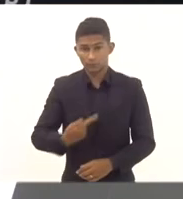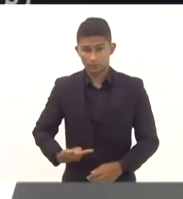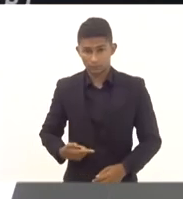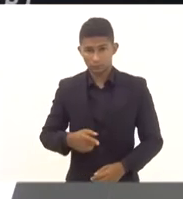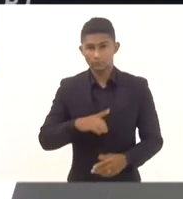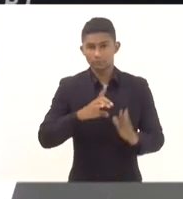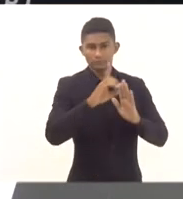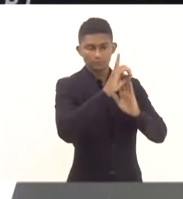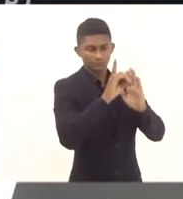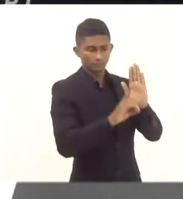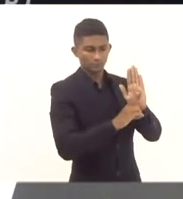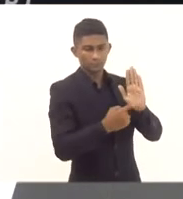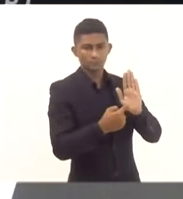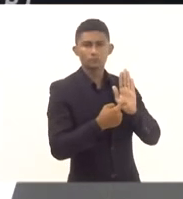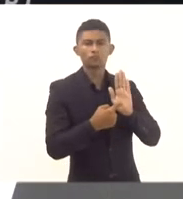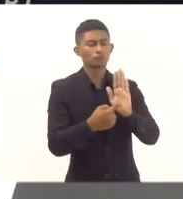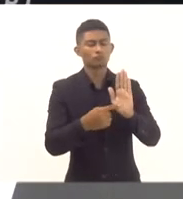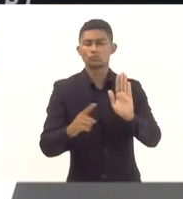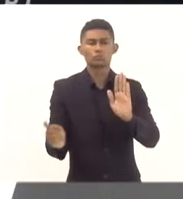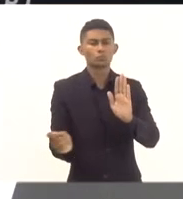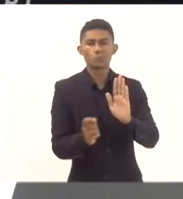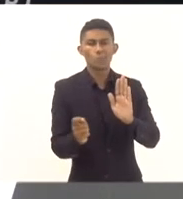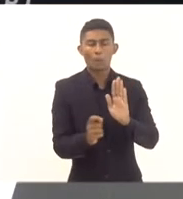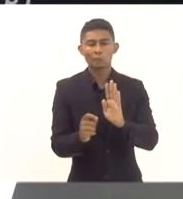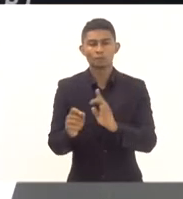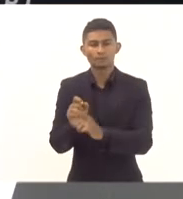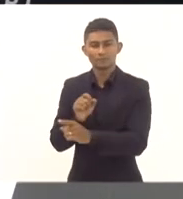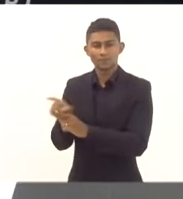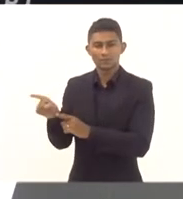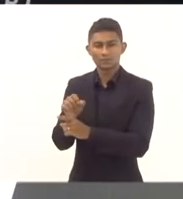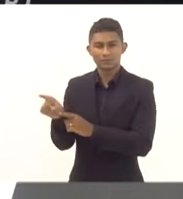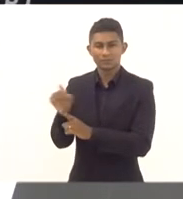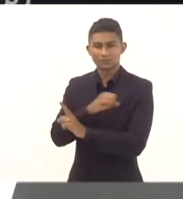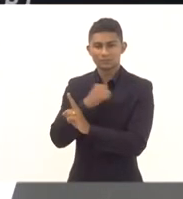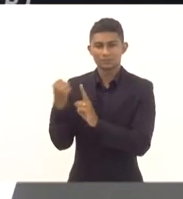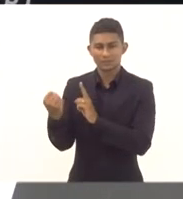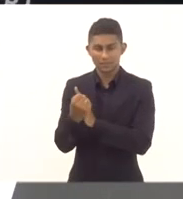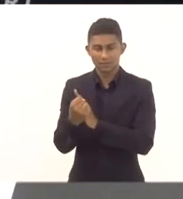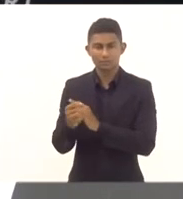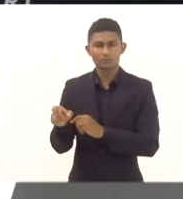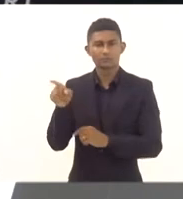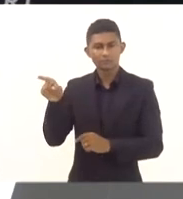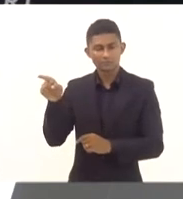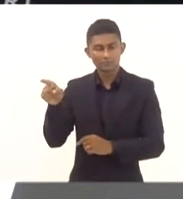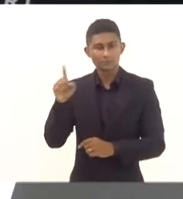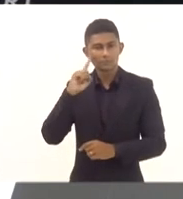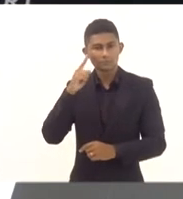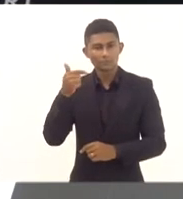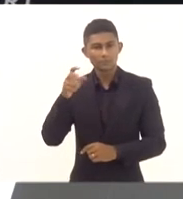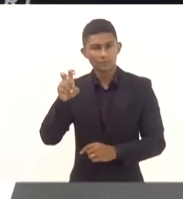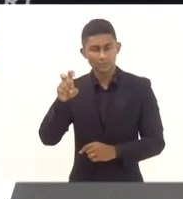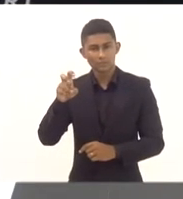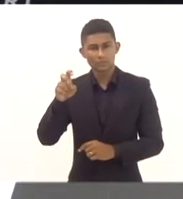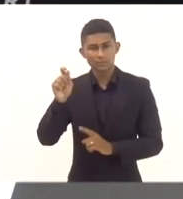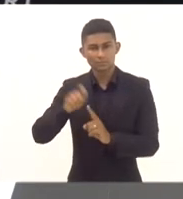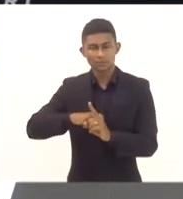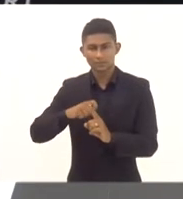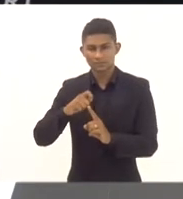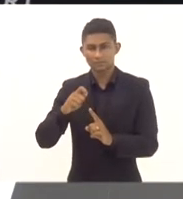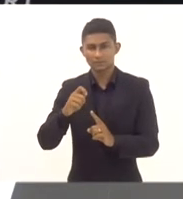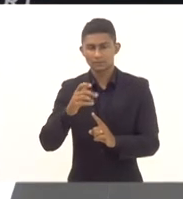onde passa o nosso social do estado para essa a calamidade de quinze de Fevereiro e 20 de Março